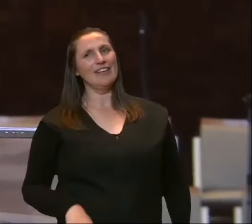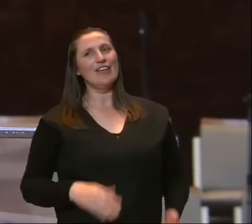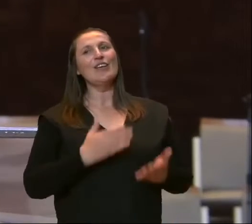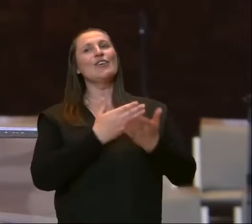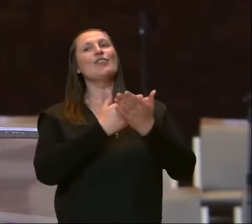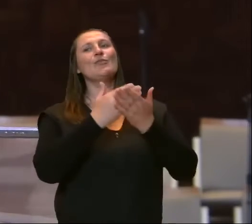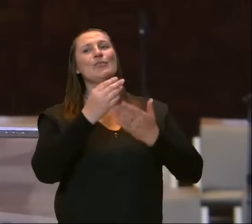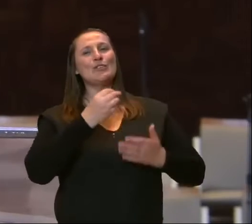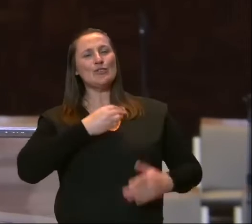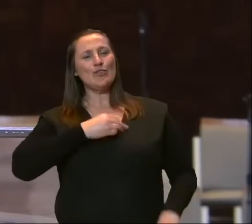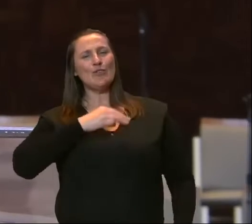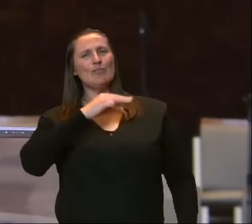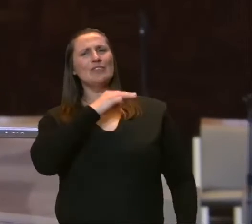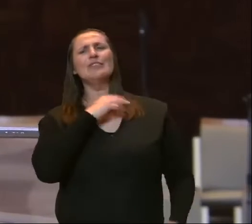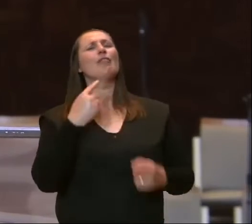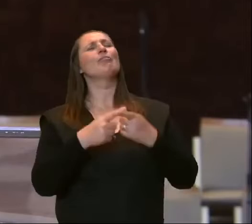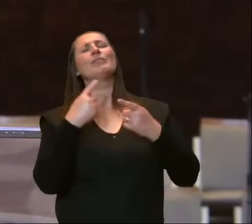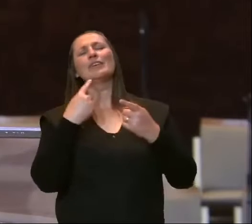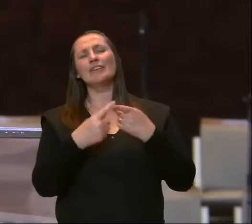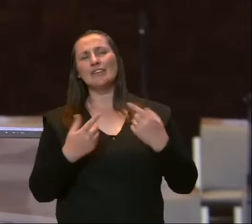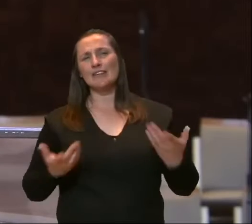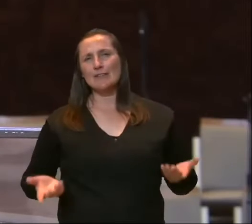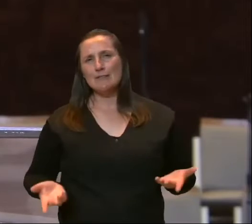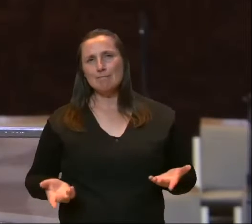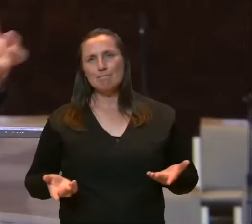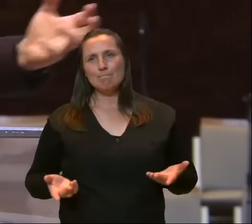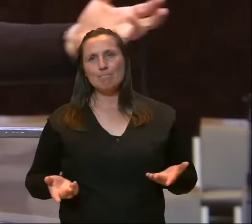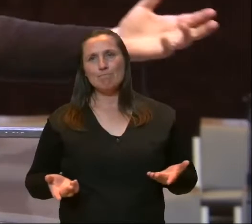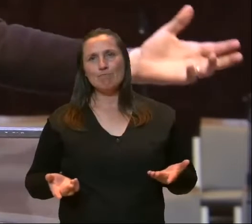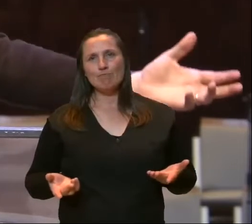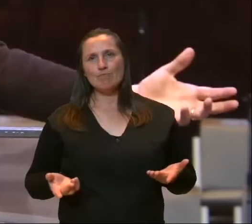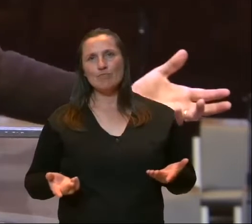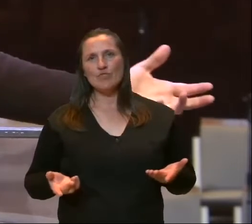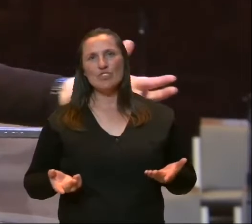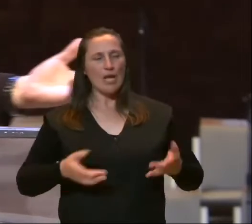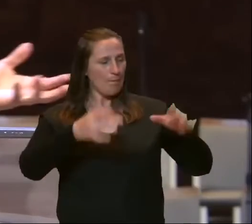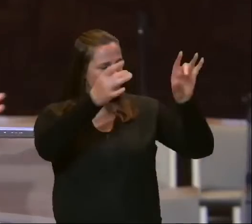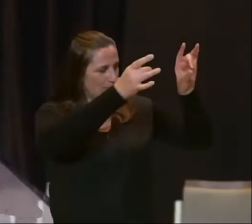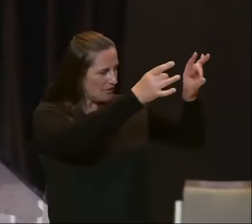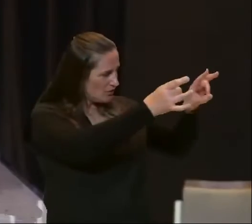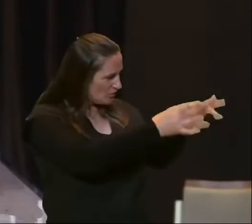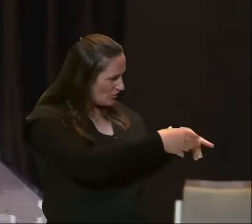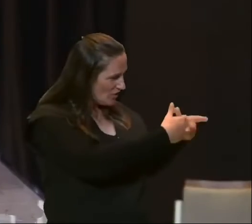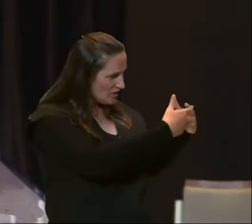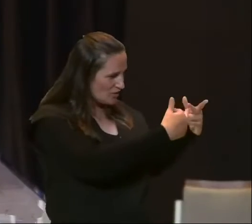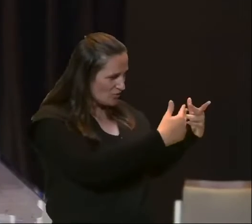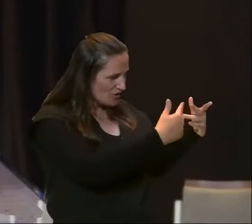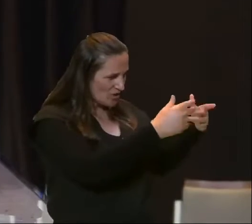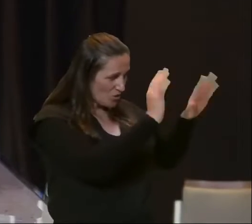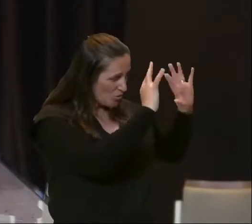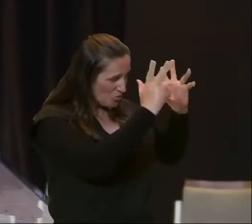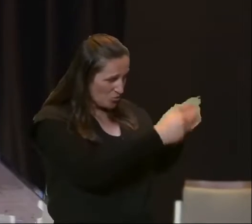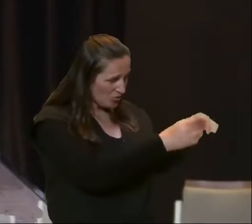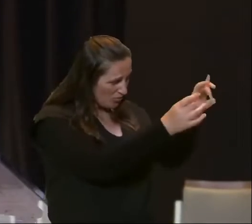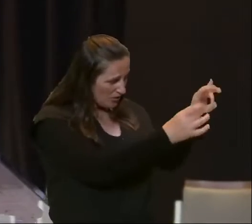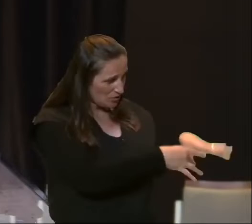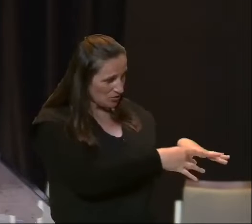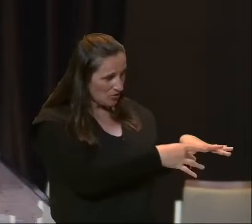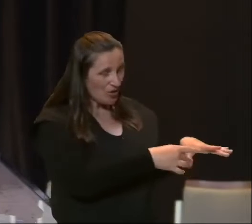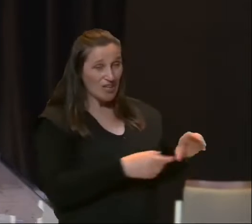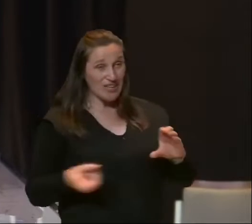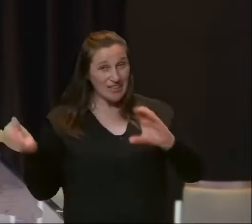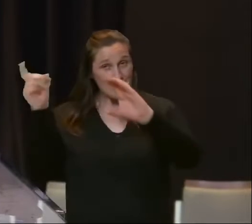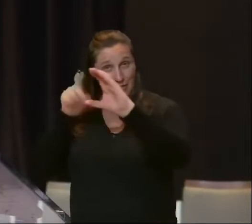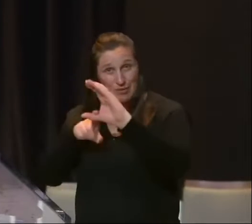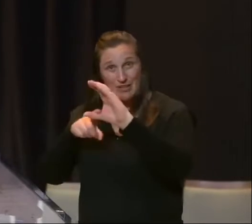no ministério por quê? Você não deixou tudo para trás porque você dependia de mim? Quando eu comecei,